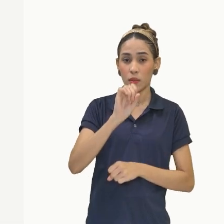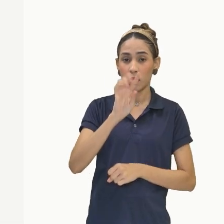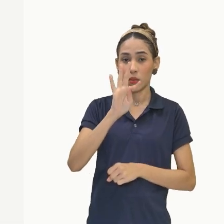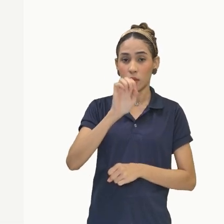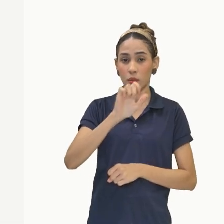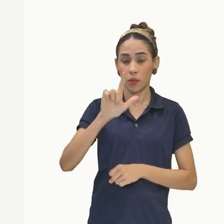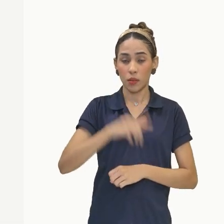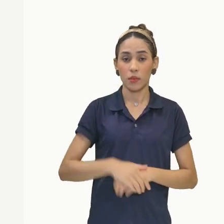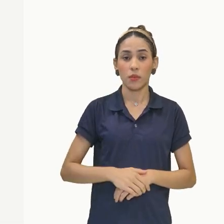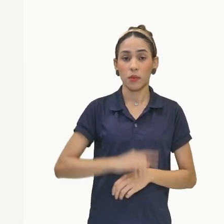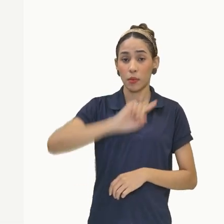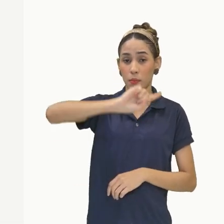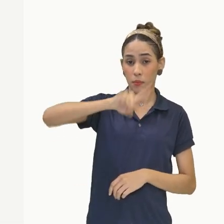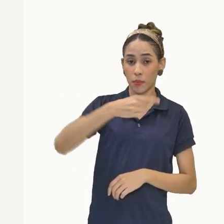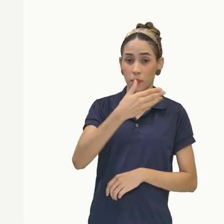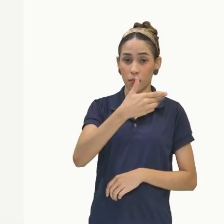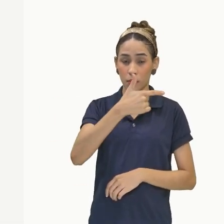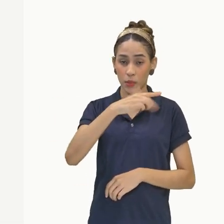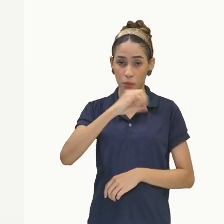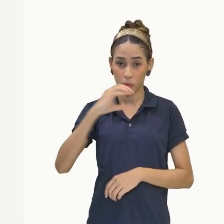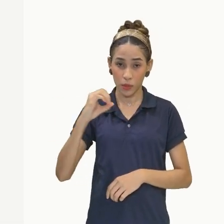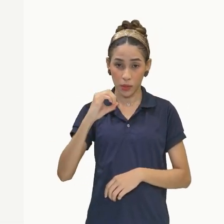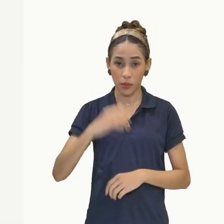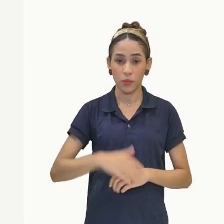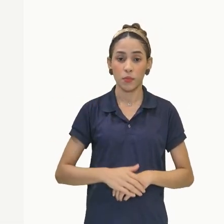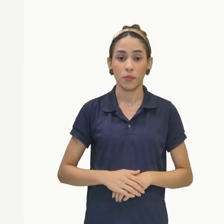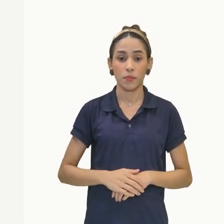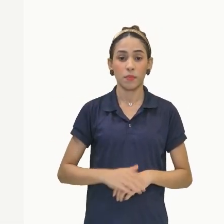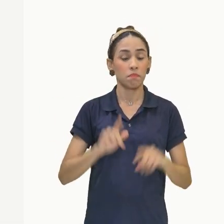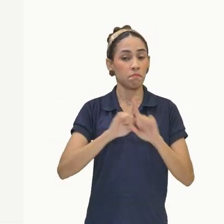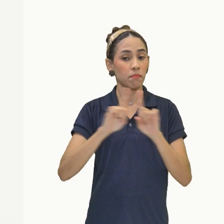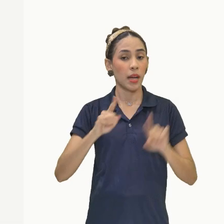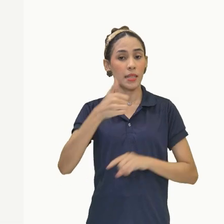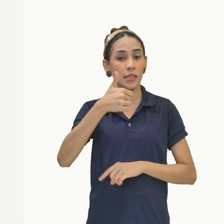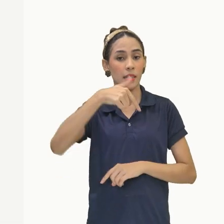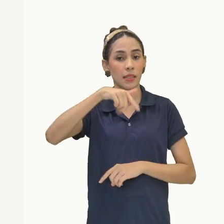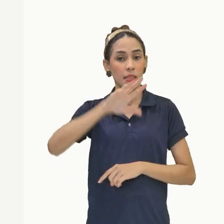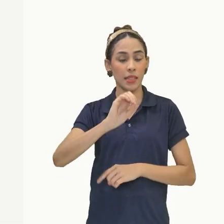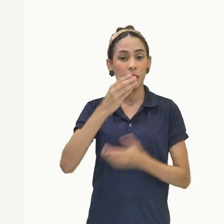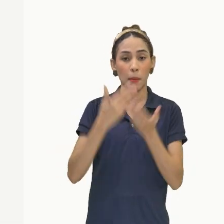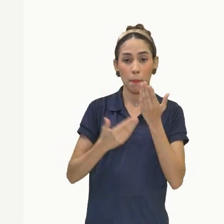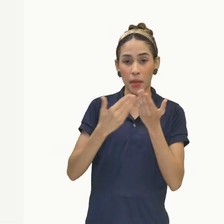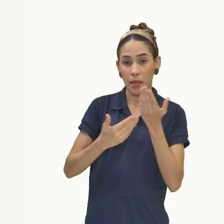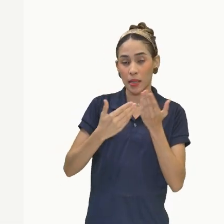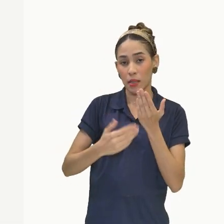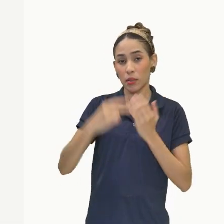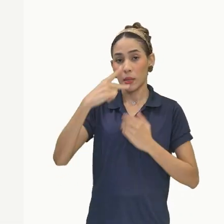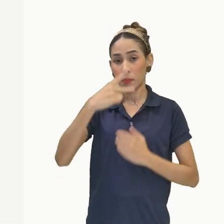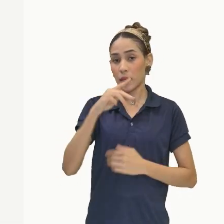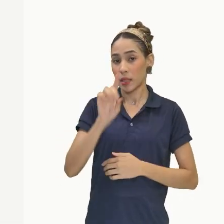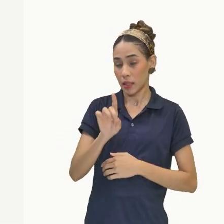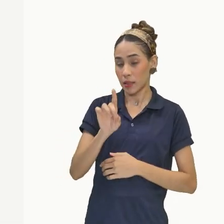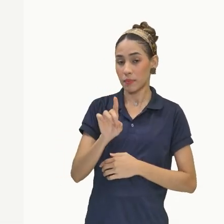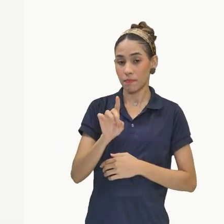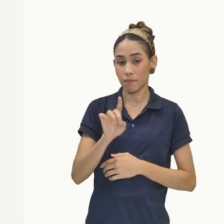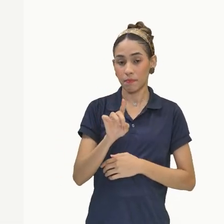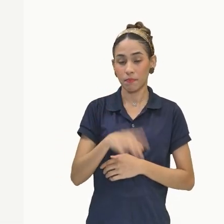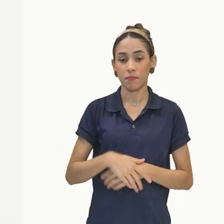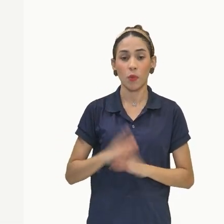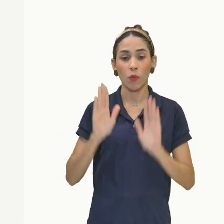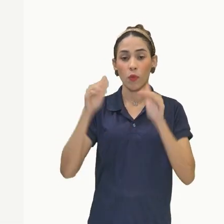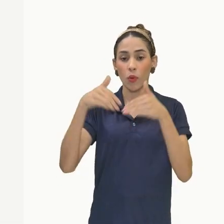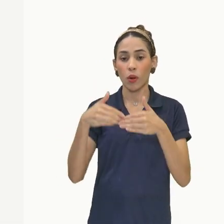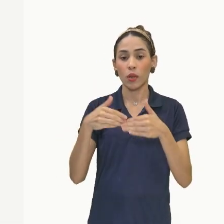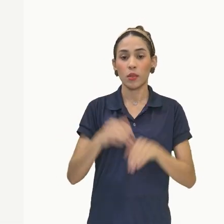de 1200, mas 170 ele desperdiçou na potência dissipada e o que realmente ele trabalha, o que